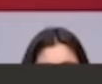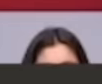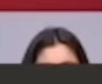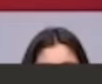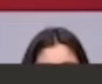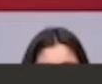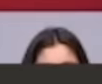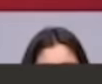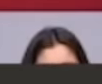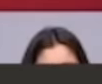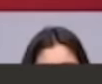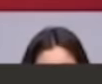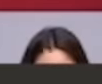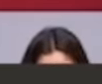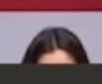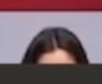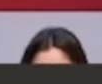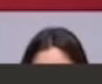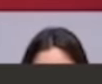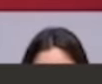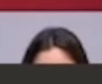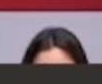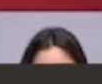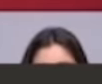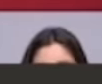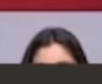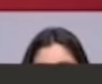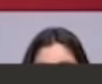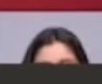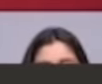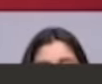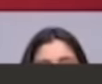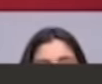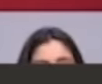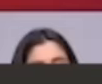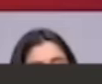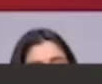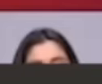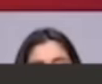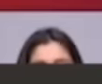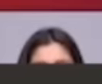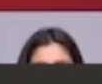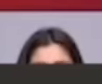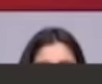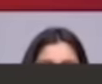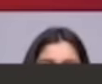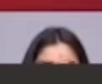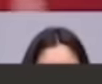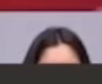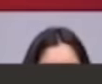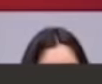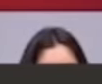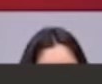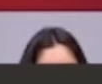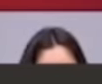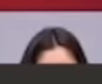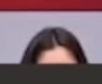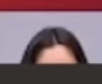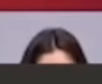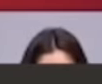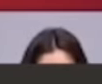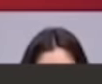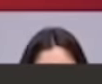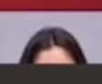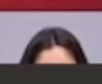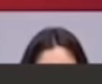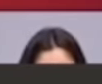golpe não houve quem quisesse assumir o poder ocuparam eh o Supremo Tribunal Federal ocuparam